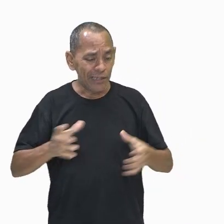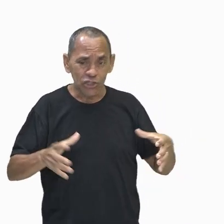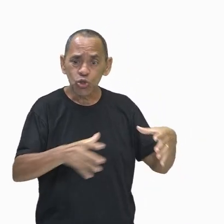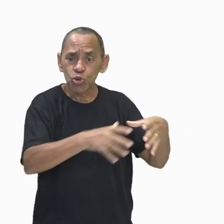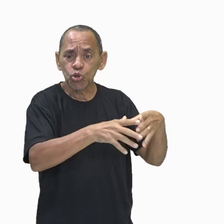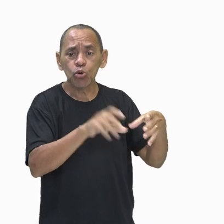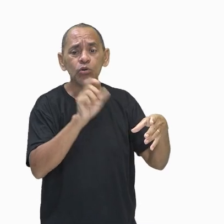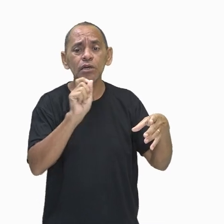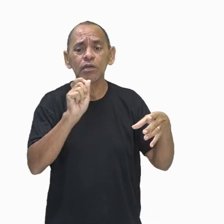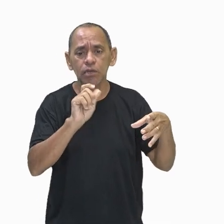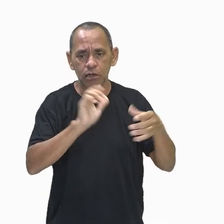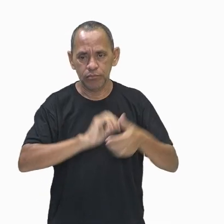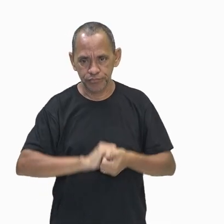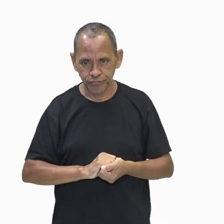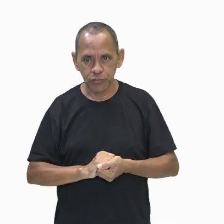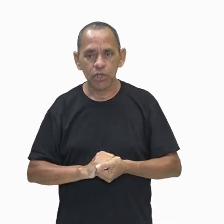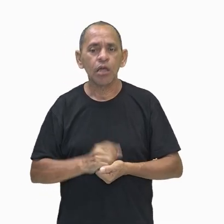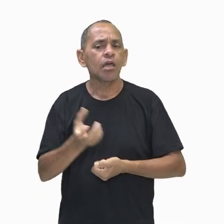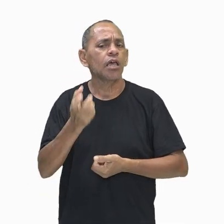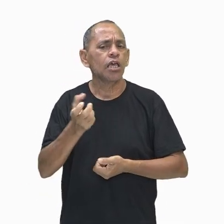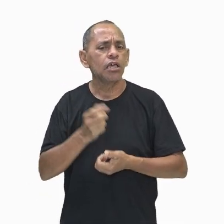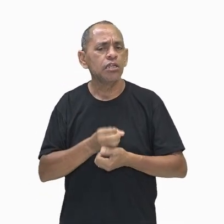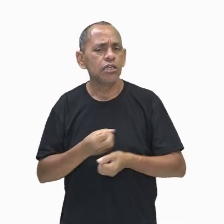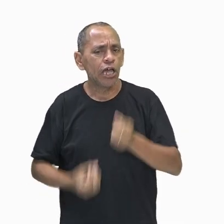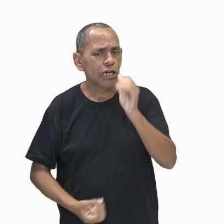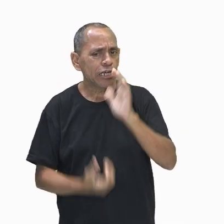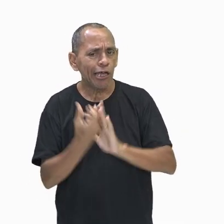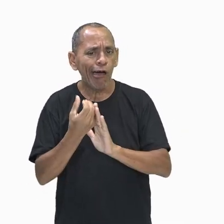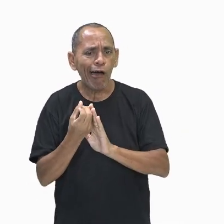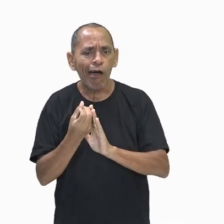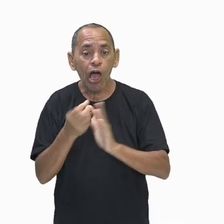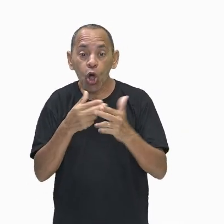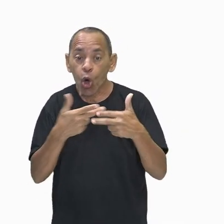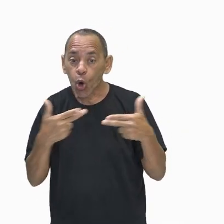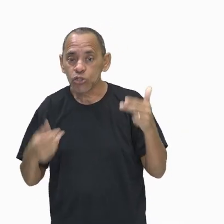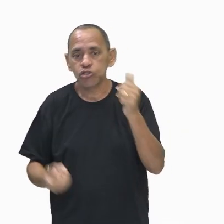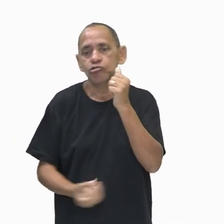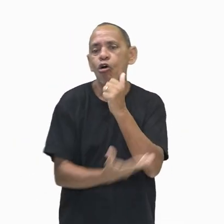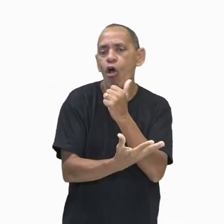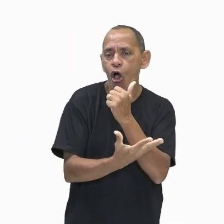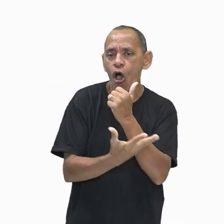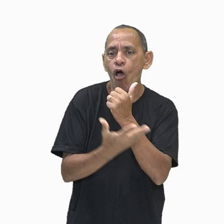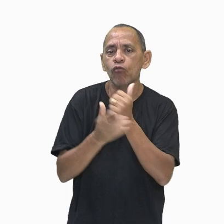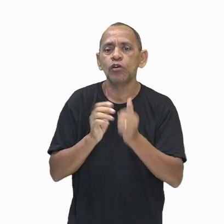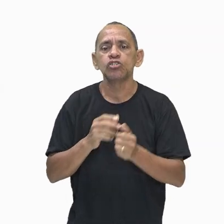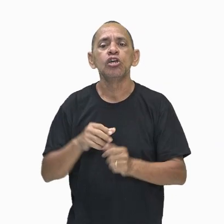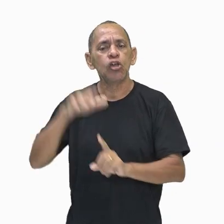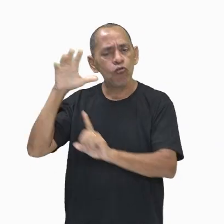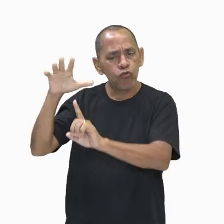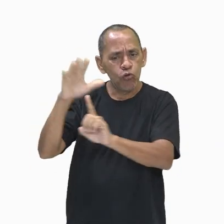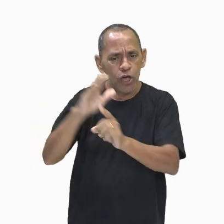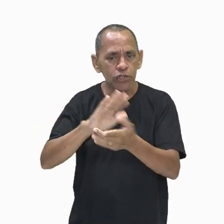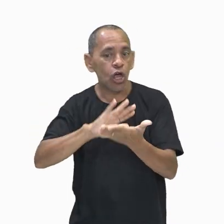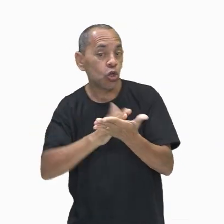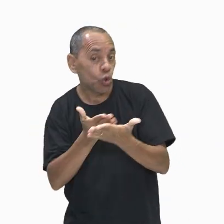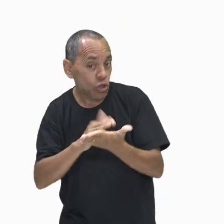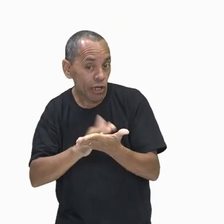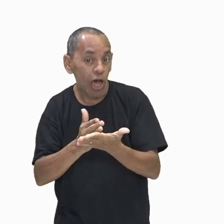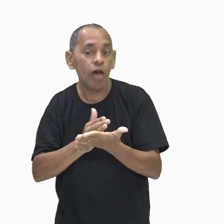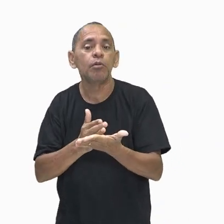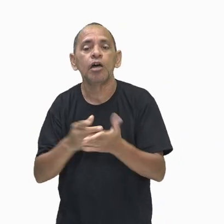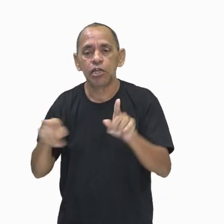trazer uma nova forma. E foram buscar onde? No samba e no jazz. Continuando.